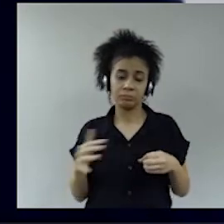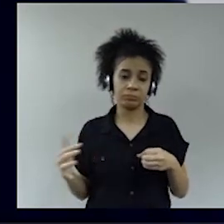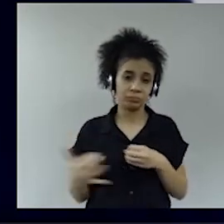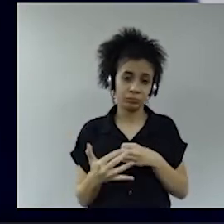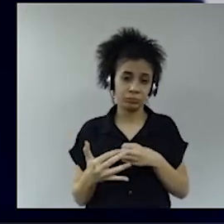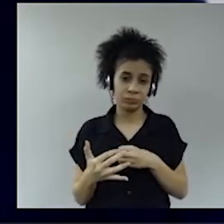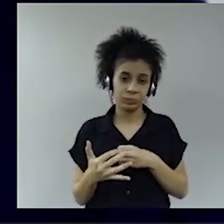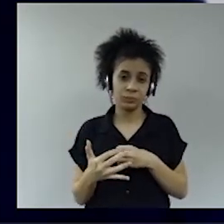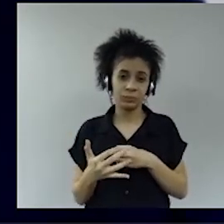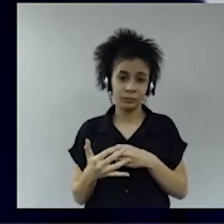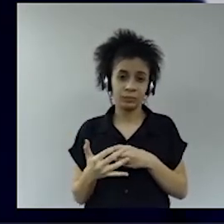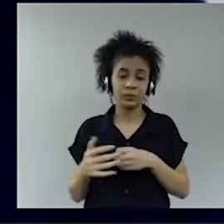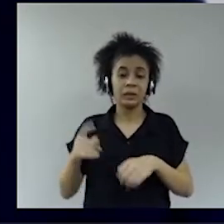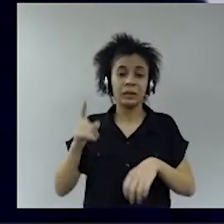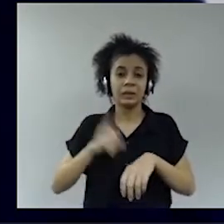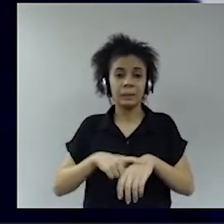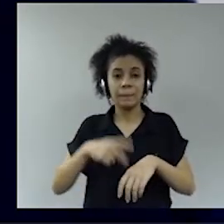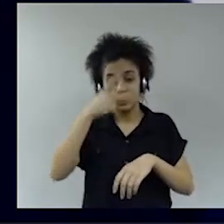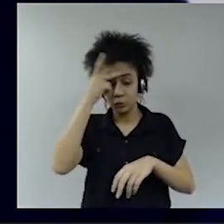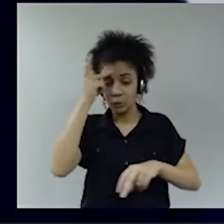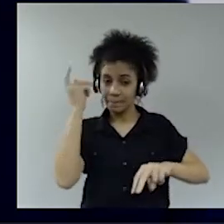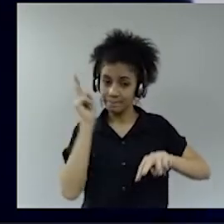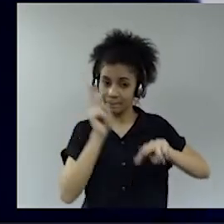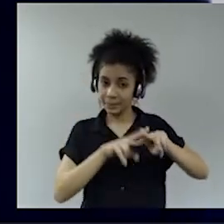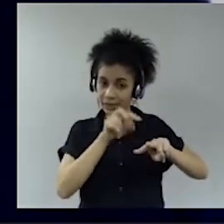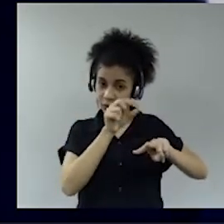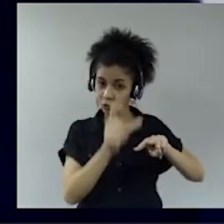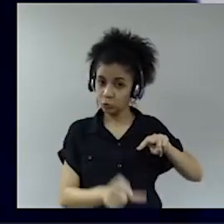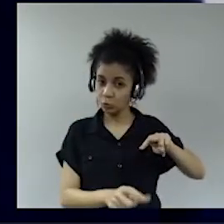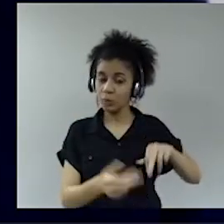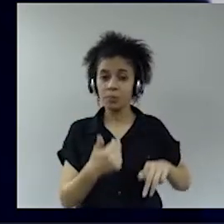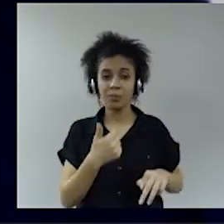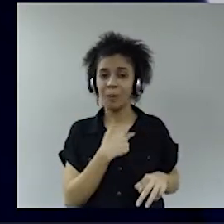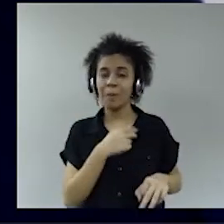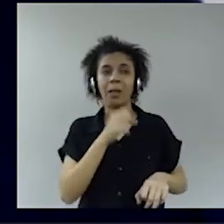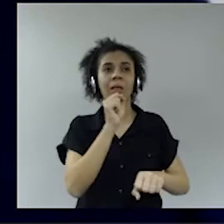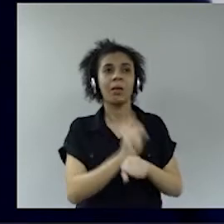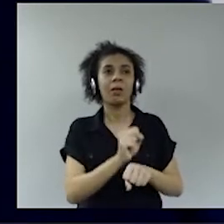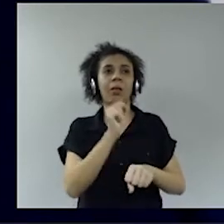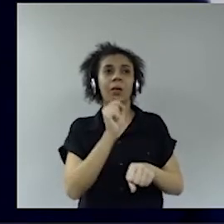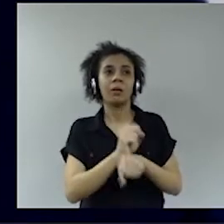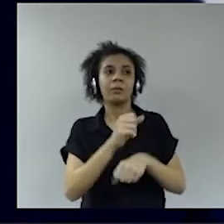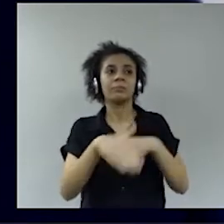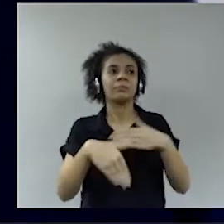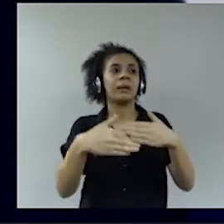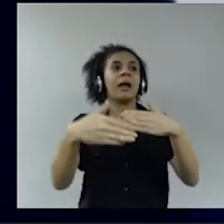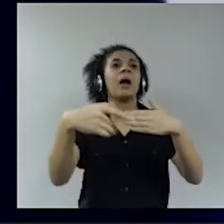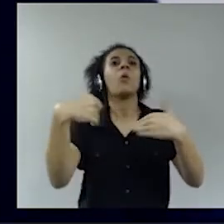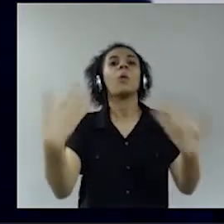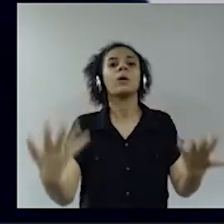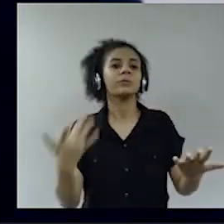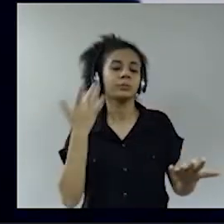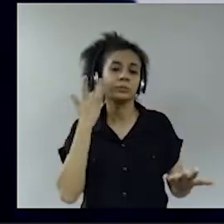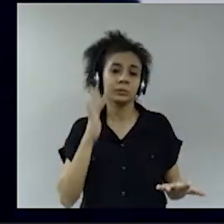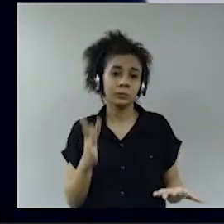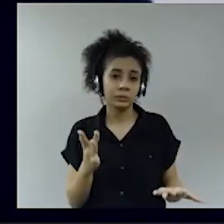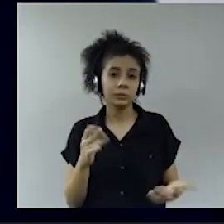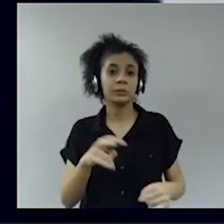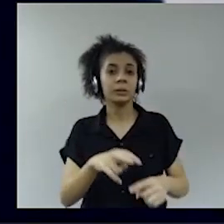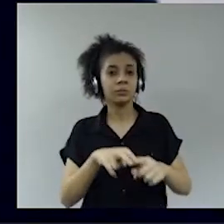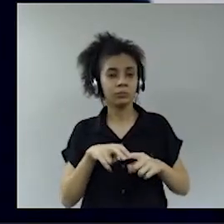que os processos de réu preso, repito, não podem esperar indefinitivamente. E